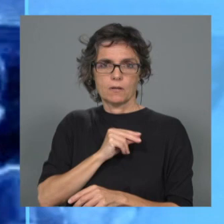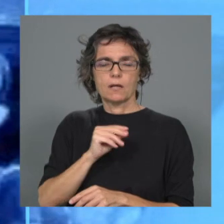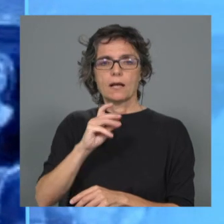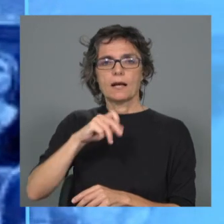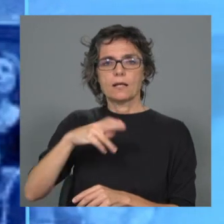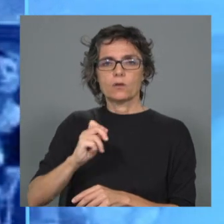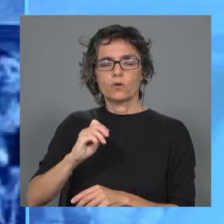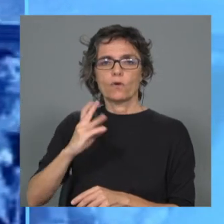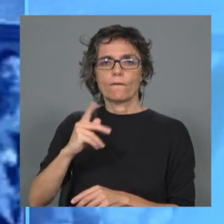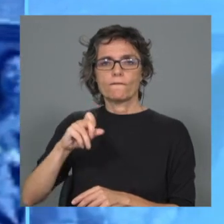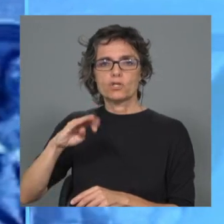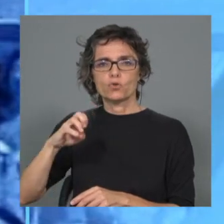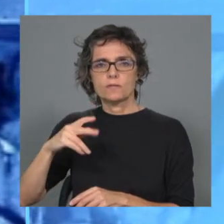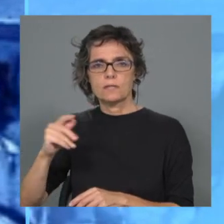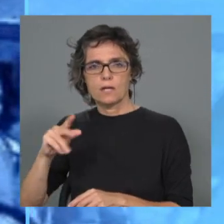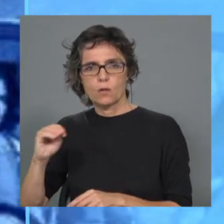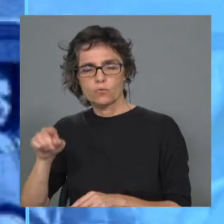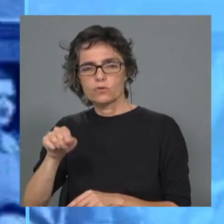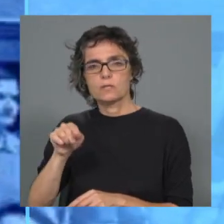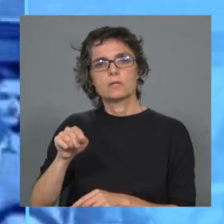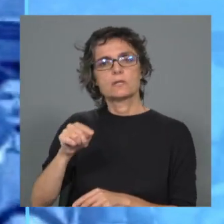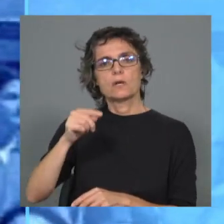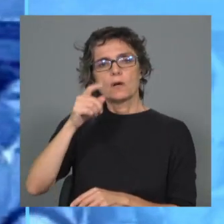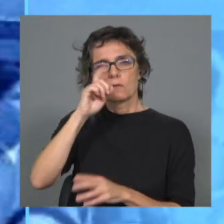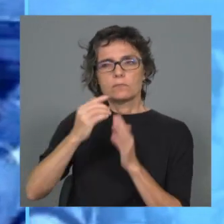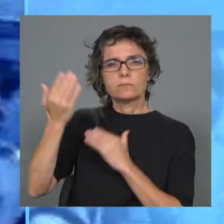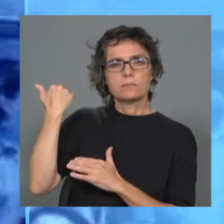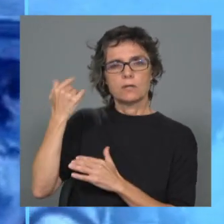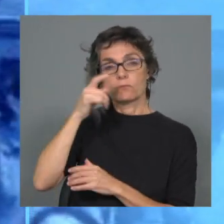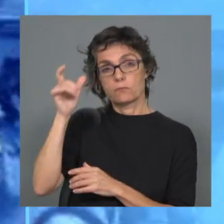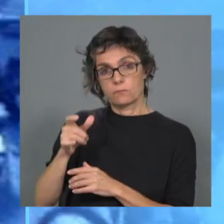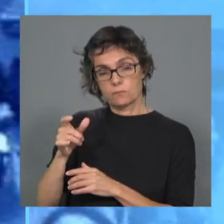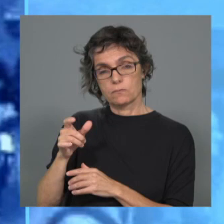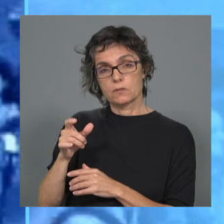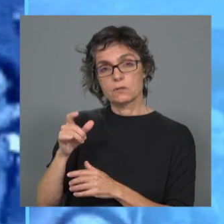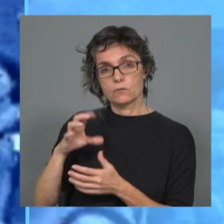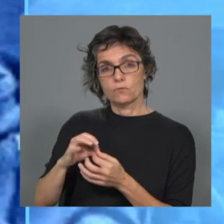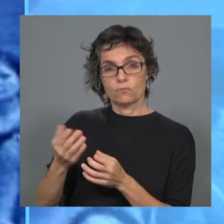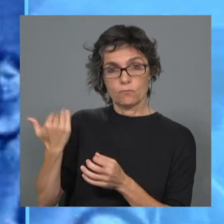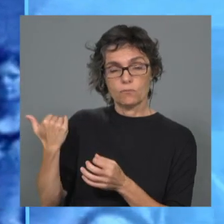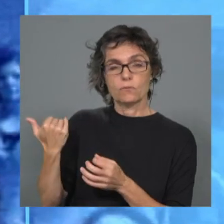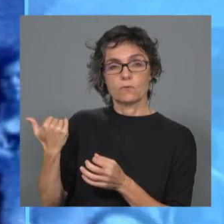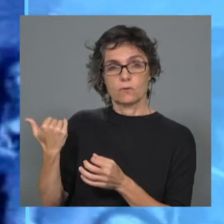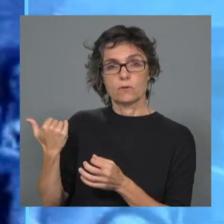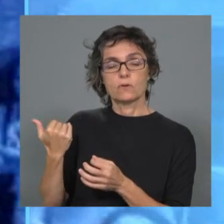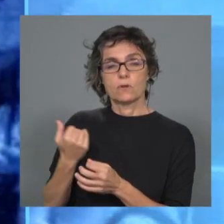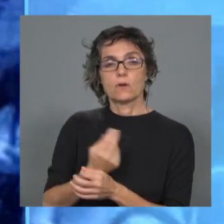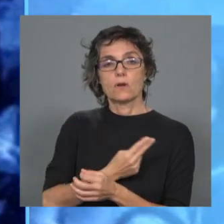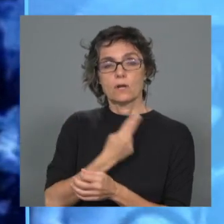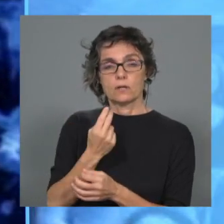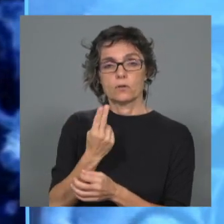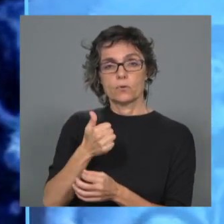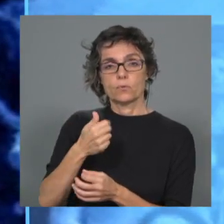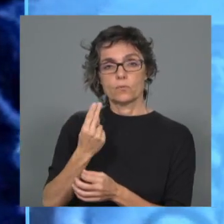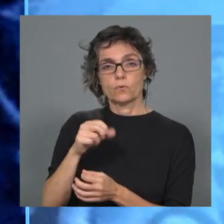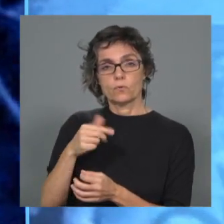de Vasconcelos, fazendo memória de uma pessoa que está ligada, ou que esteve ligada à Academia de Líderes Ubuntu